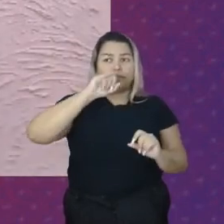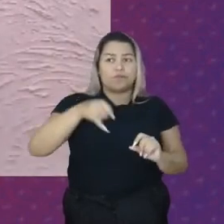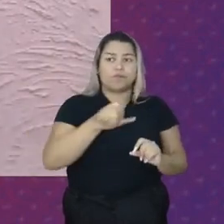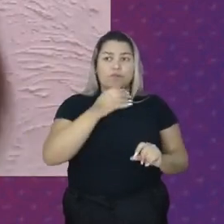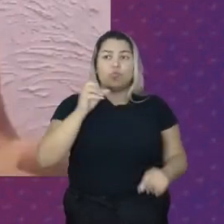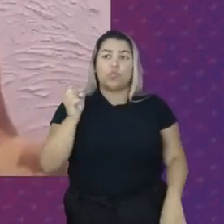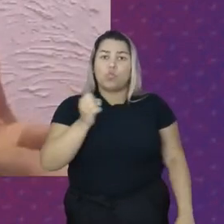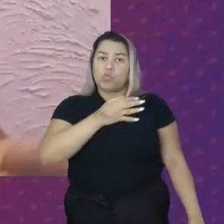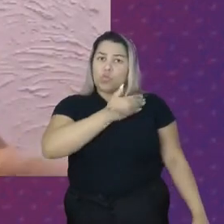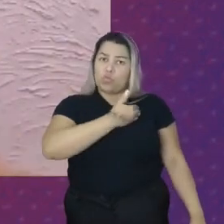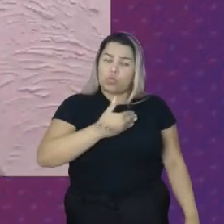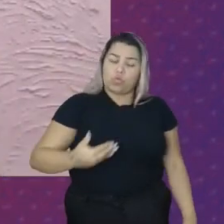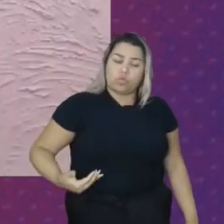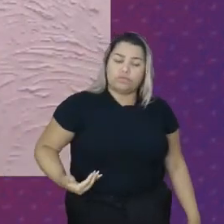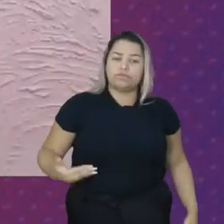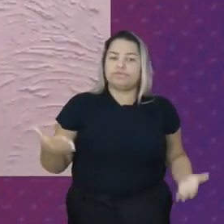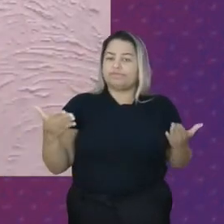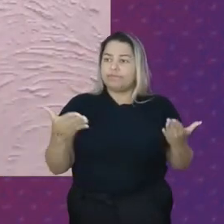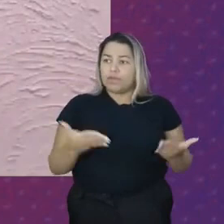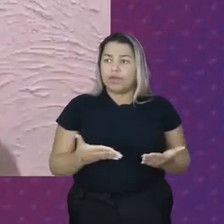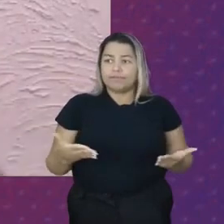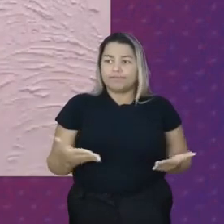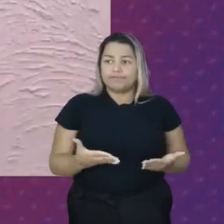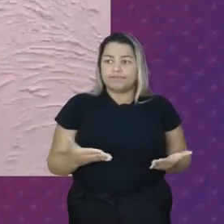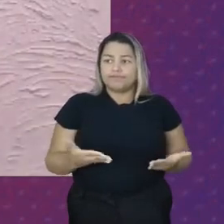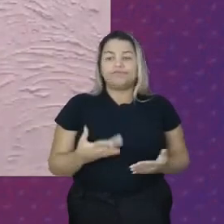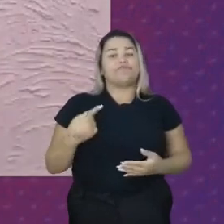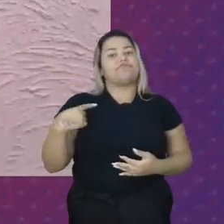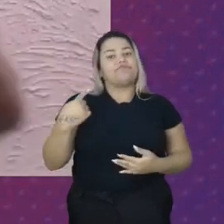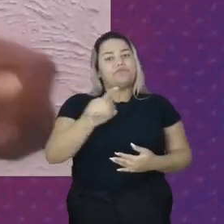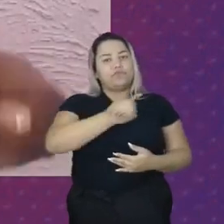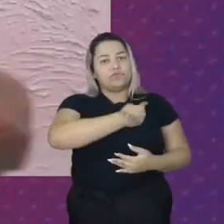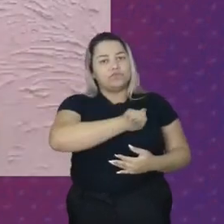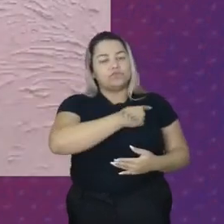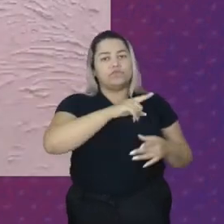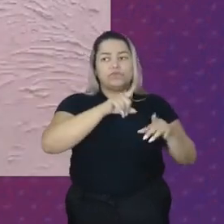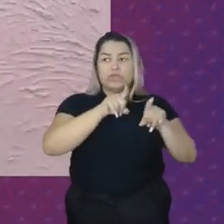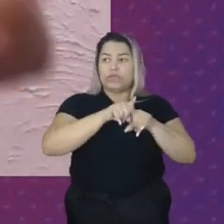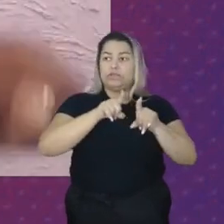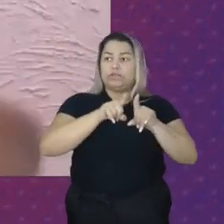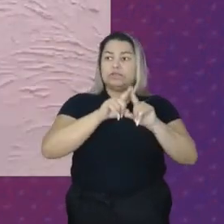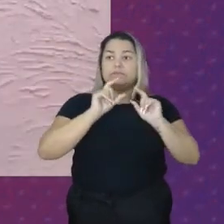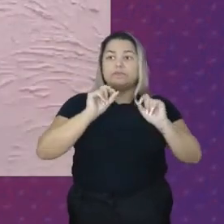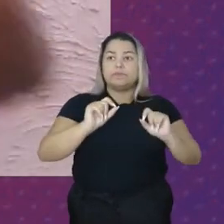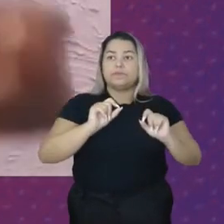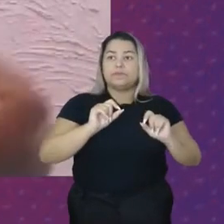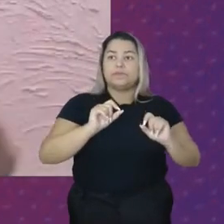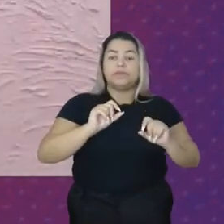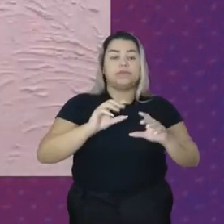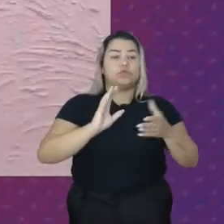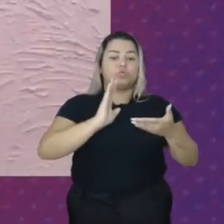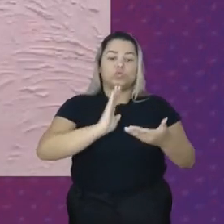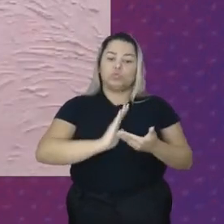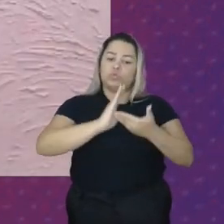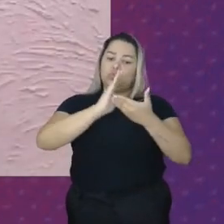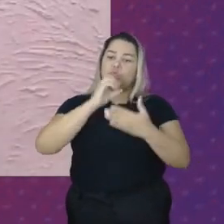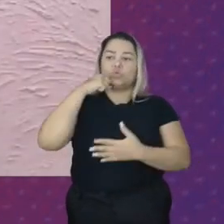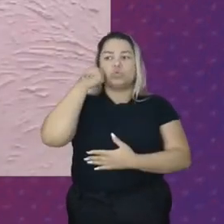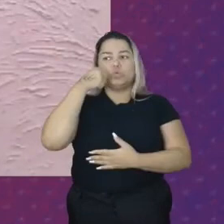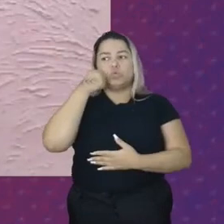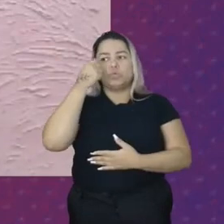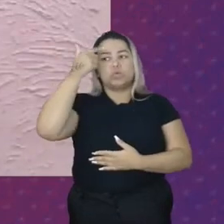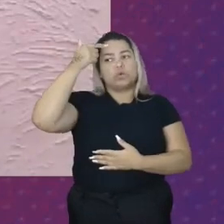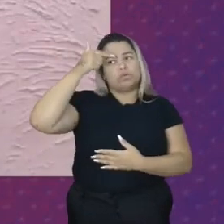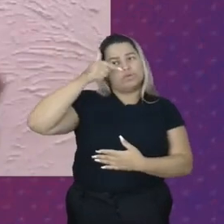governo, novo momento, e a gente já está aí nos bastidores dos senados, congressos, para